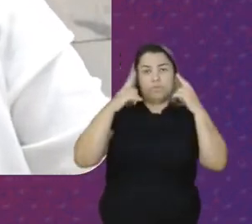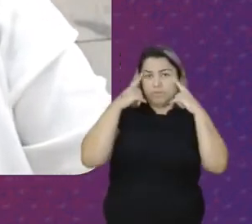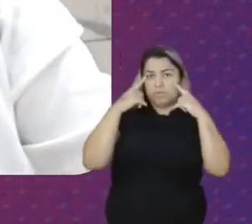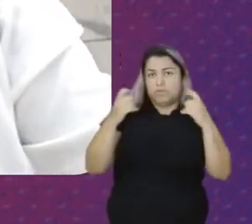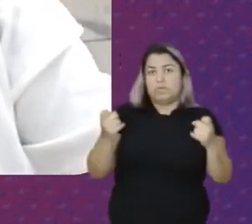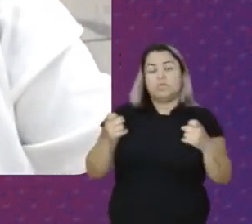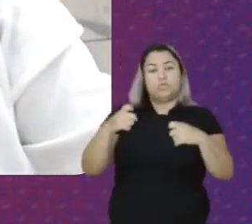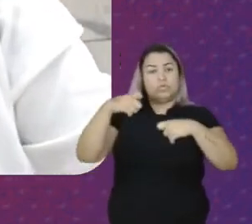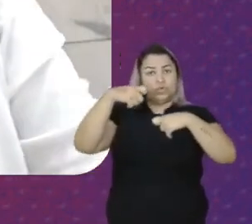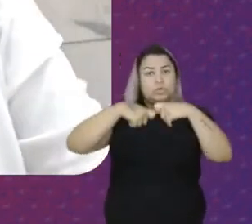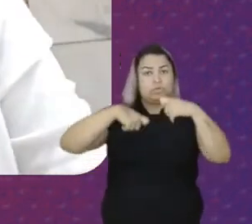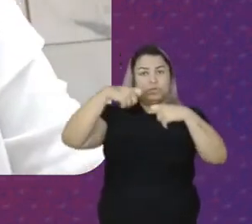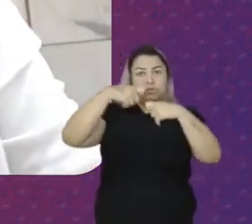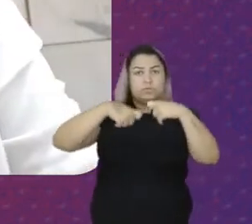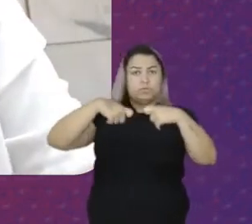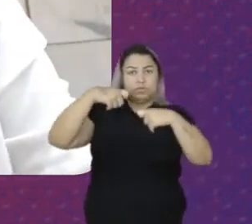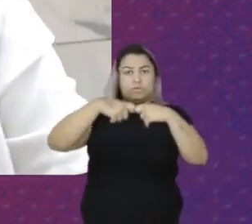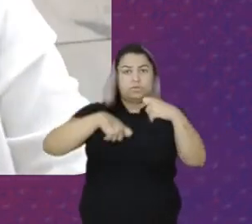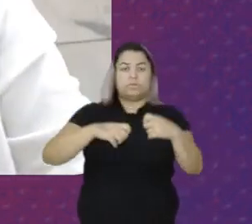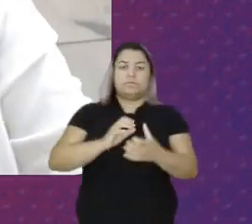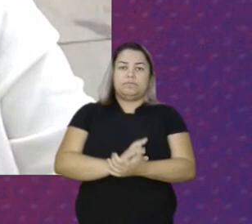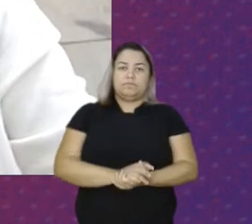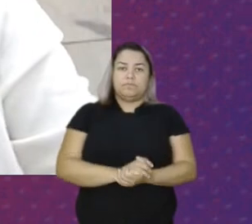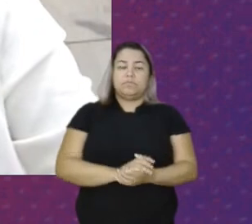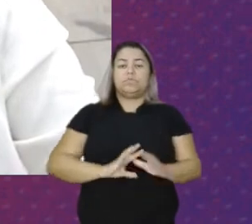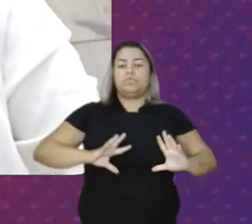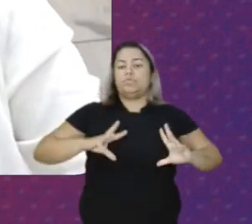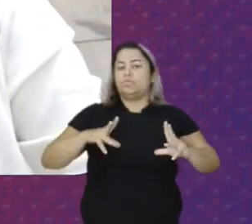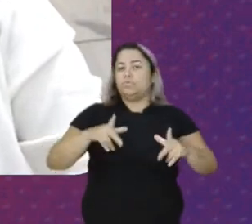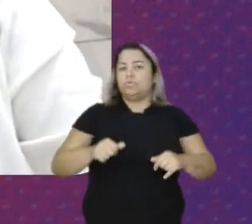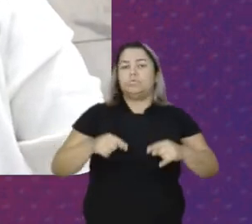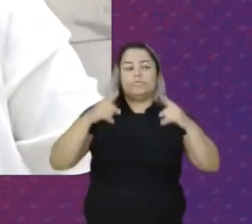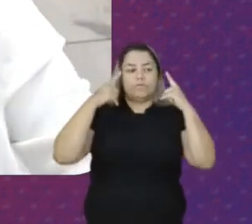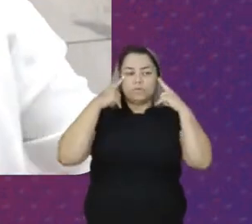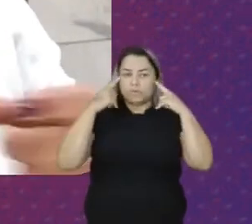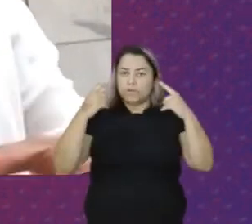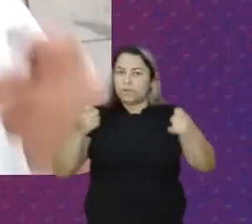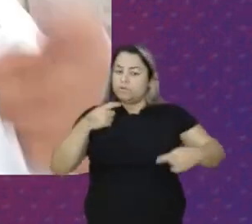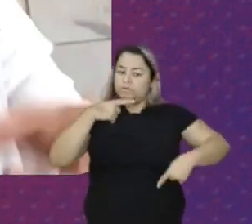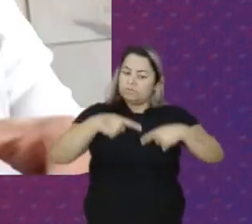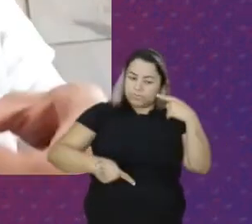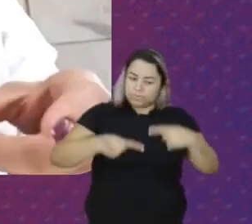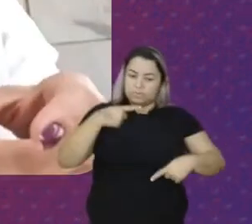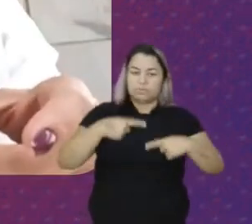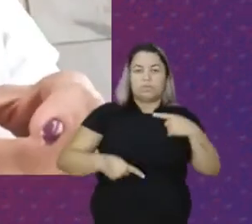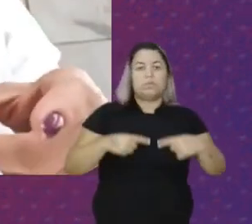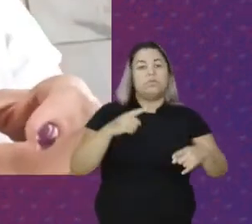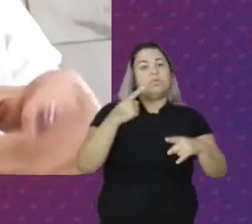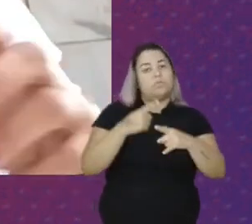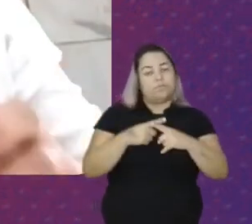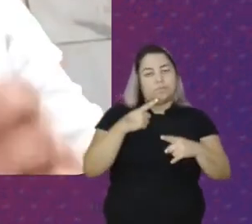violentadas sexualmente por estarem fazendo luta por terra. Isso tudo é violência política de gênero, porque você